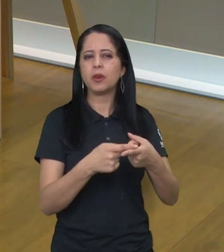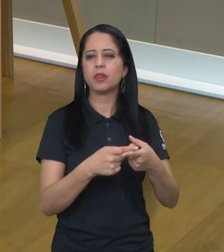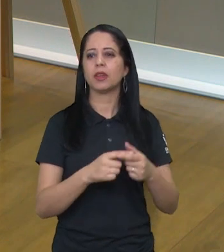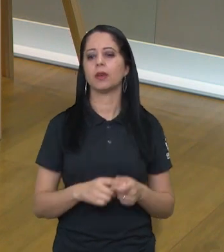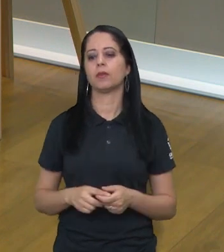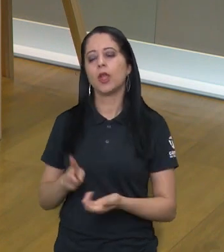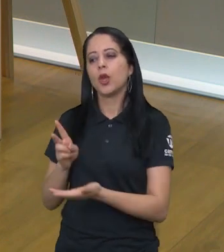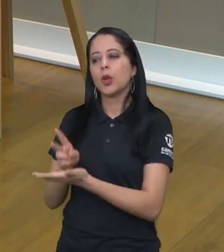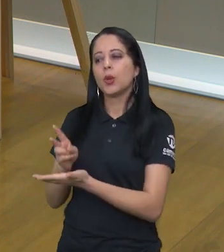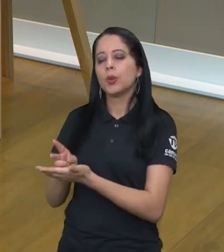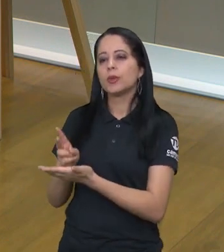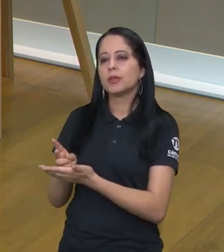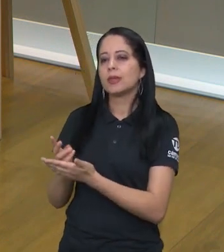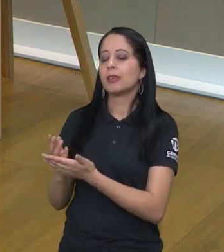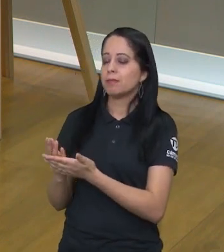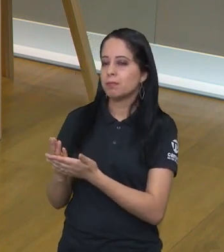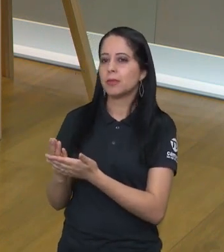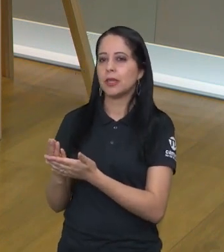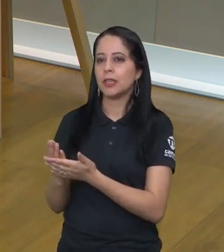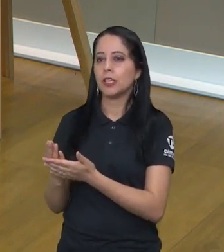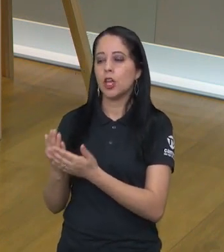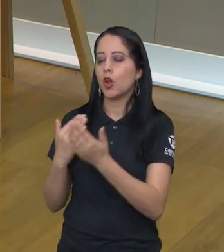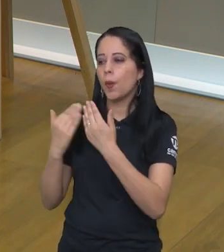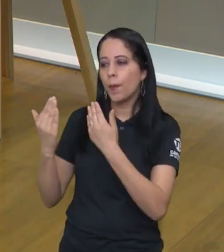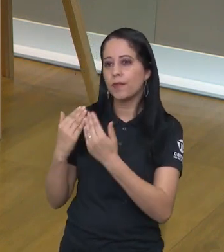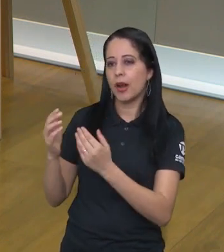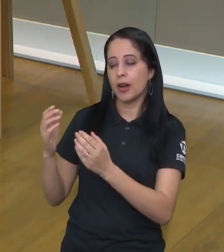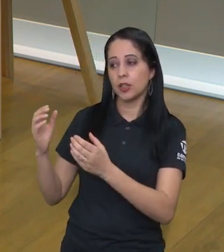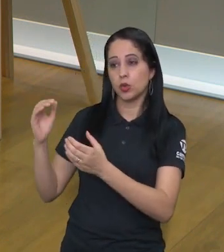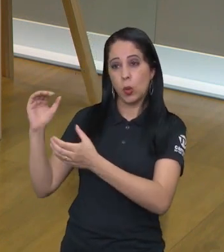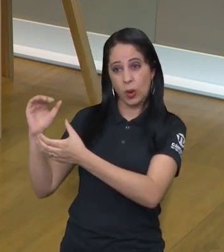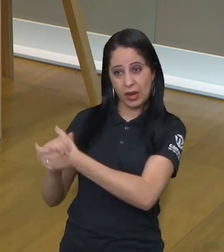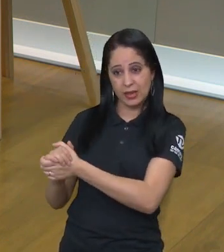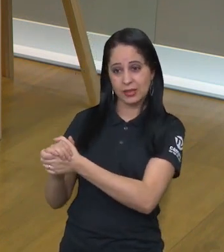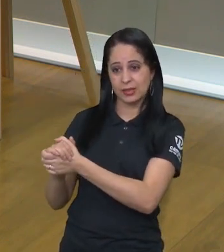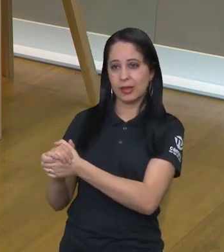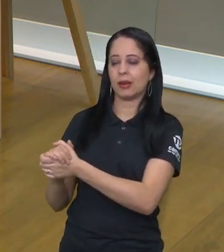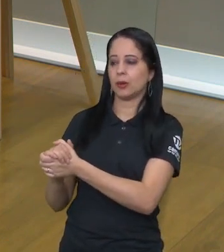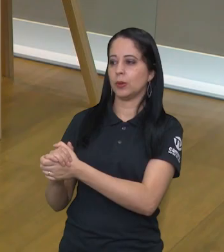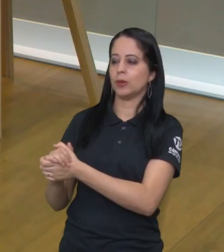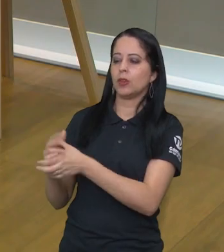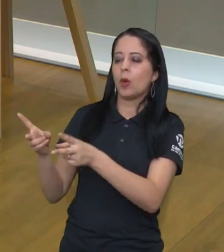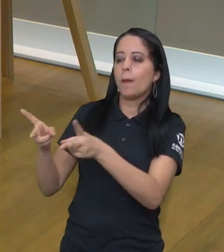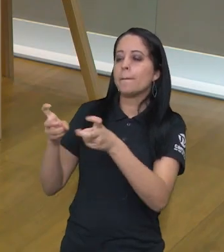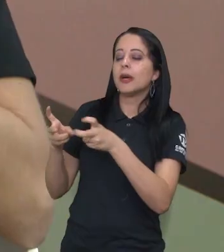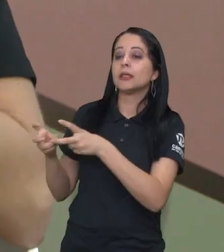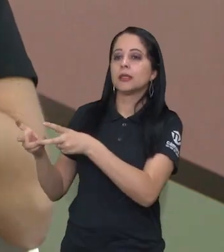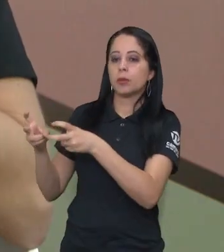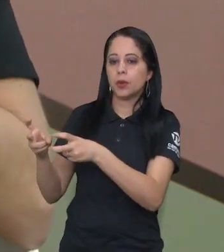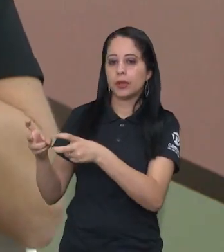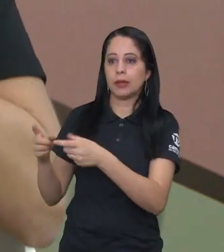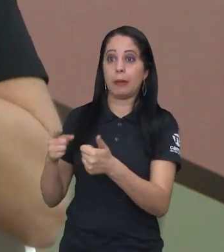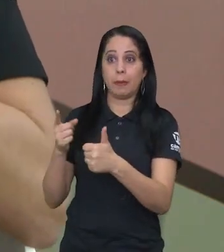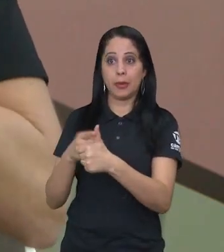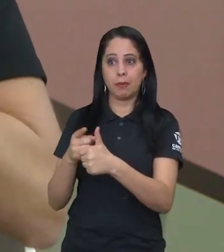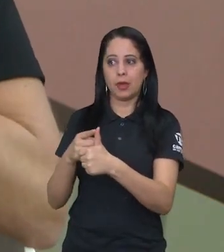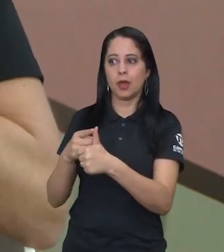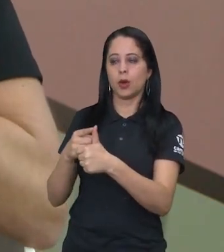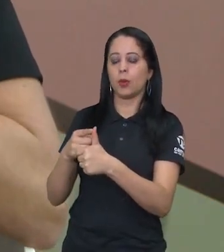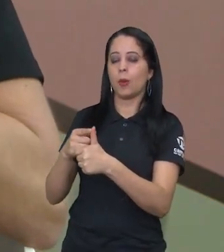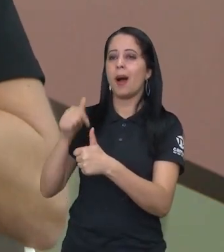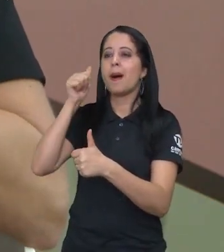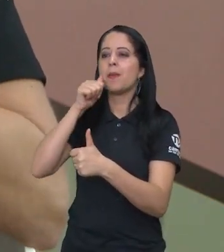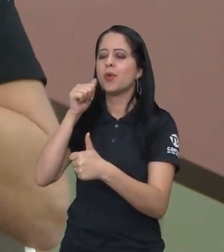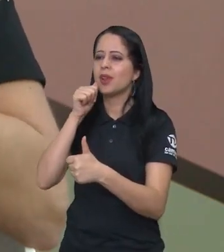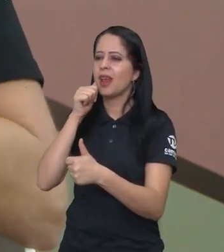os casais ou a paciente, eu costumo dividir em três bloquinhos, vamos dizer assim. Primeiro a gente pensa na mulher,